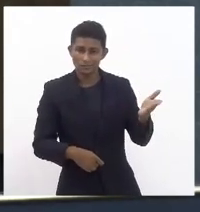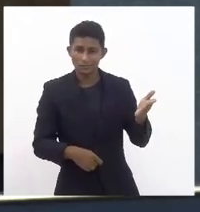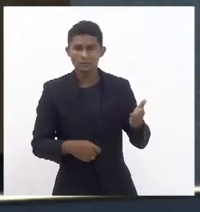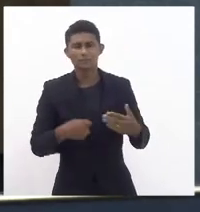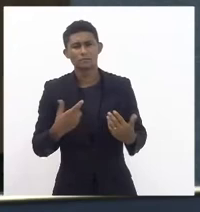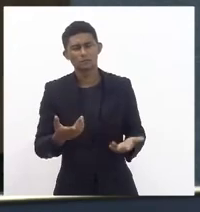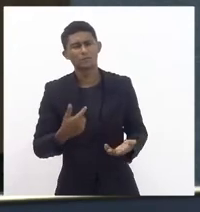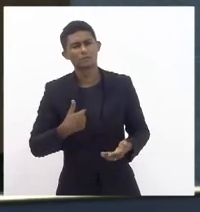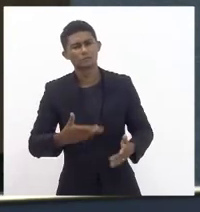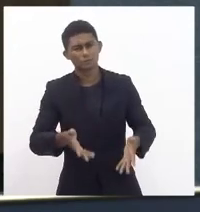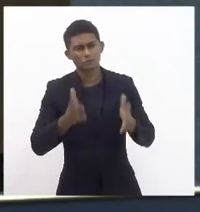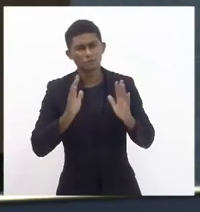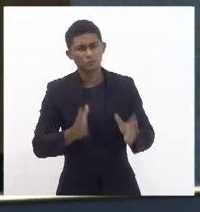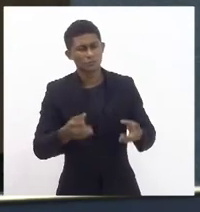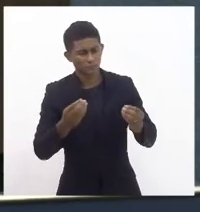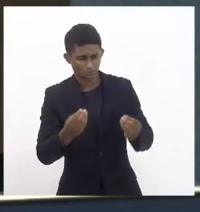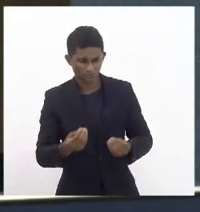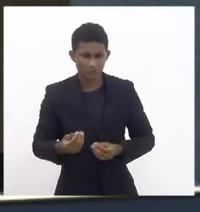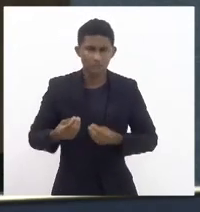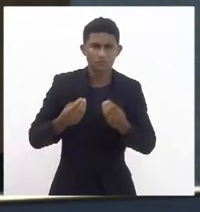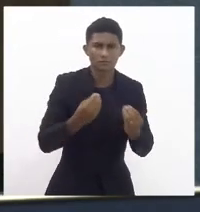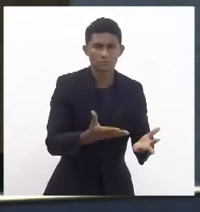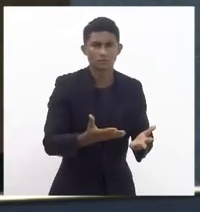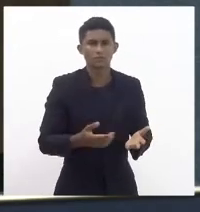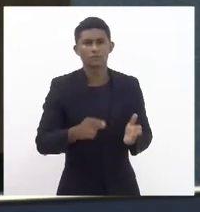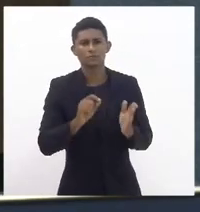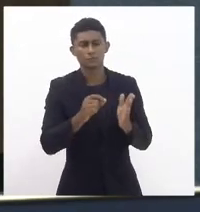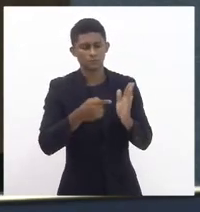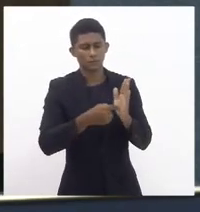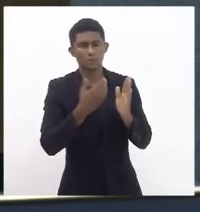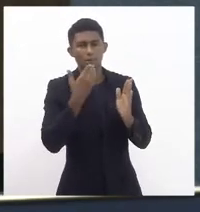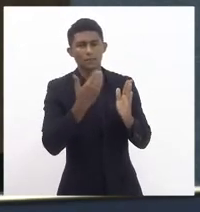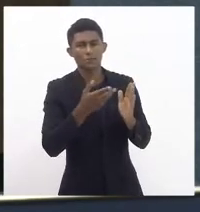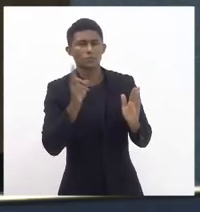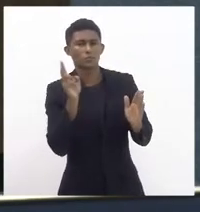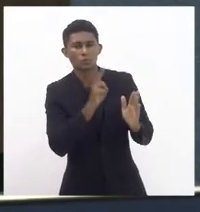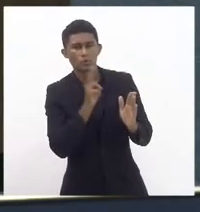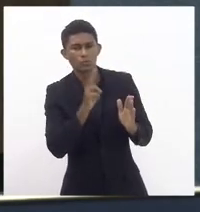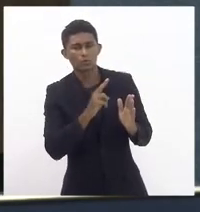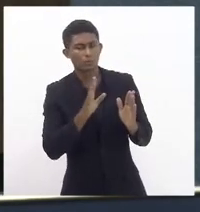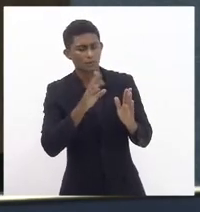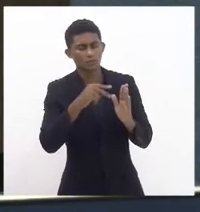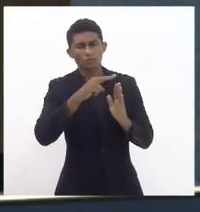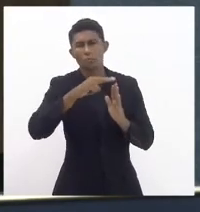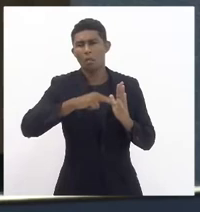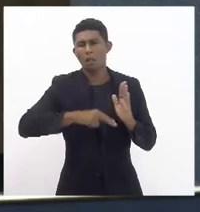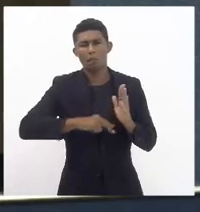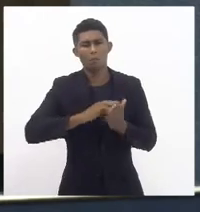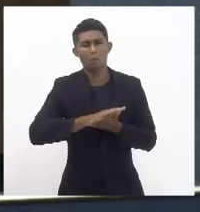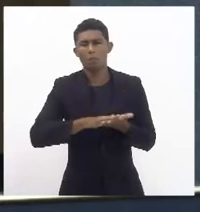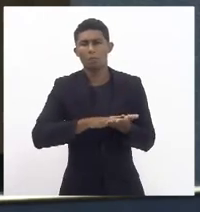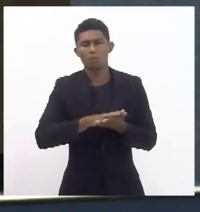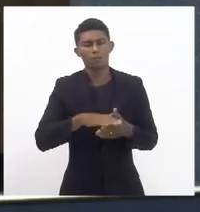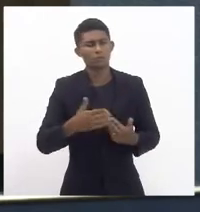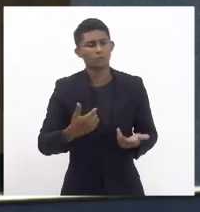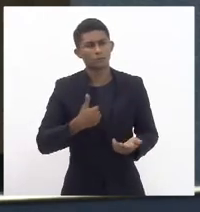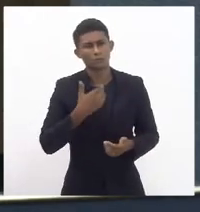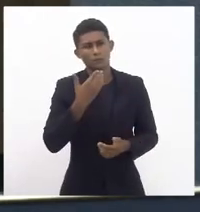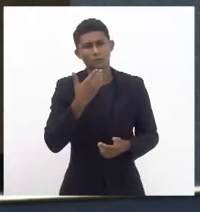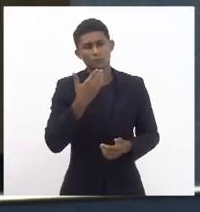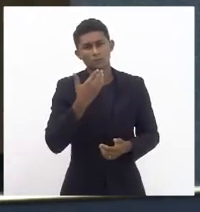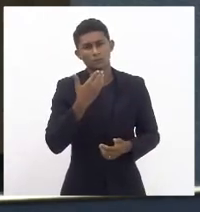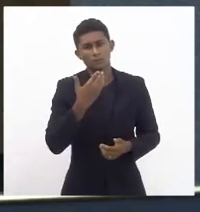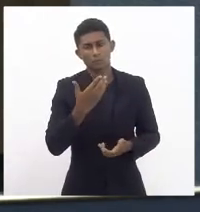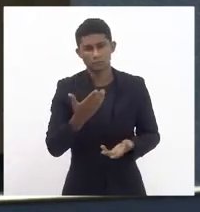eu entreguei aí três do com três requerimentos de urgência que não foram cantados por isso que eu queria pedir